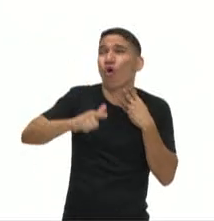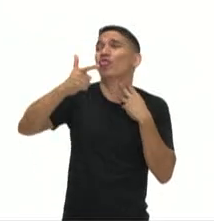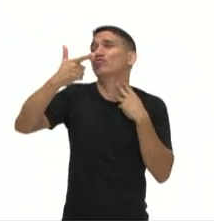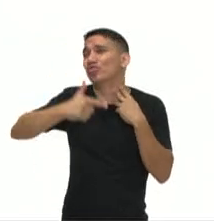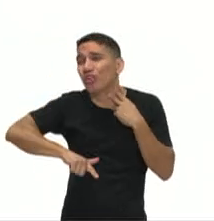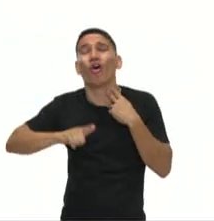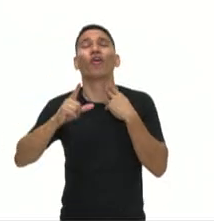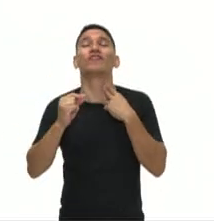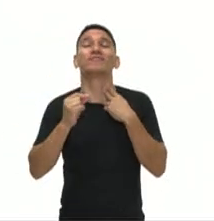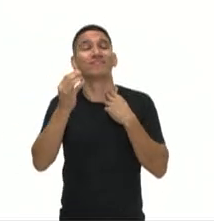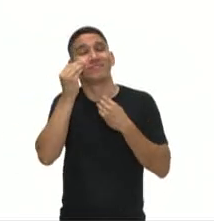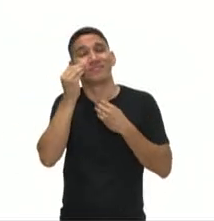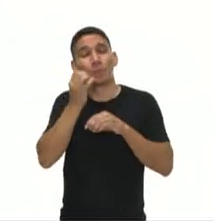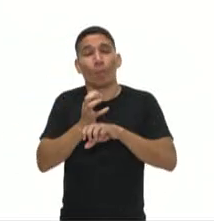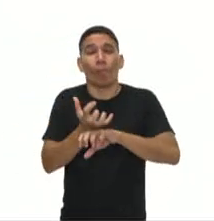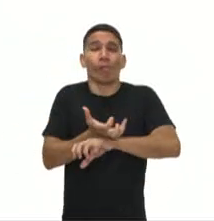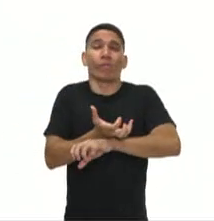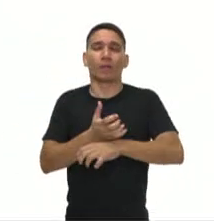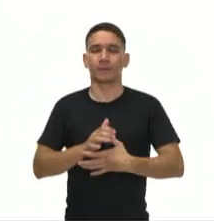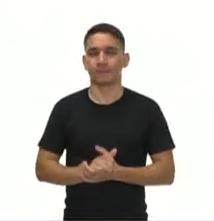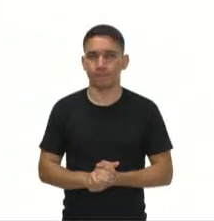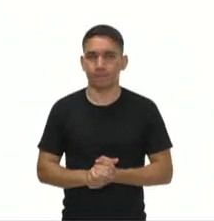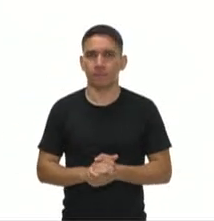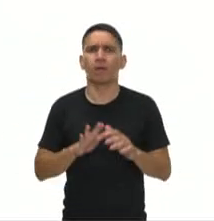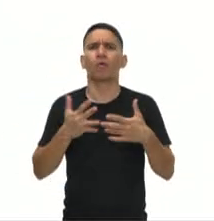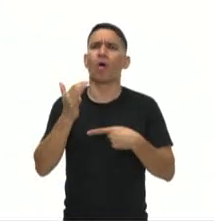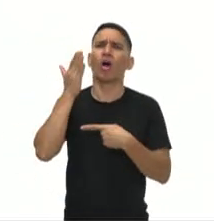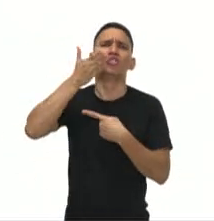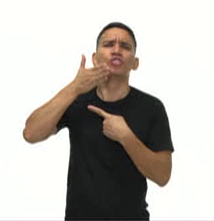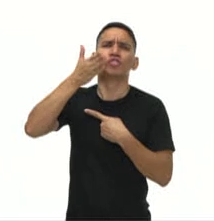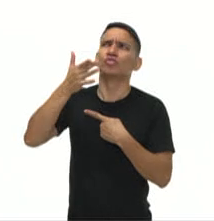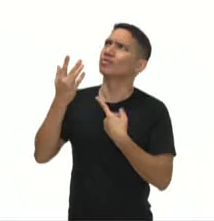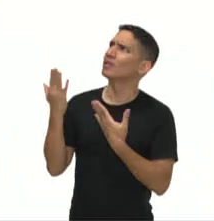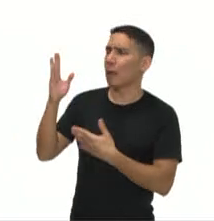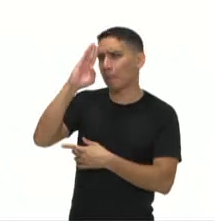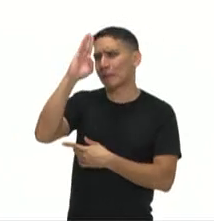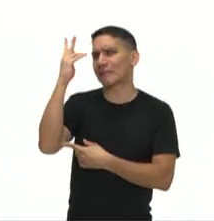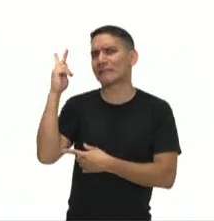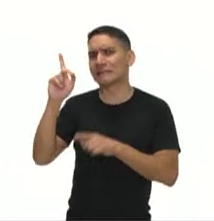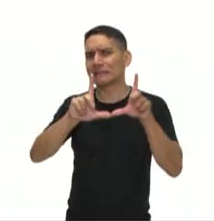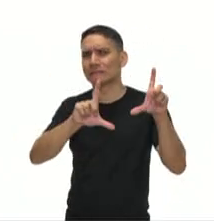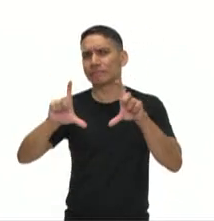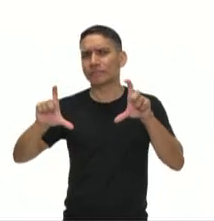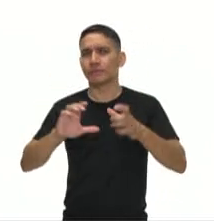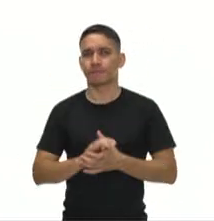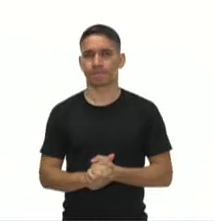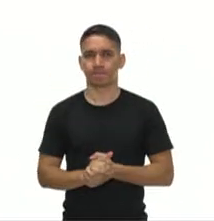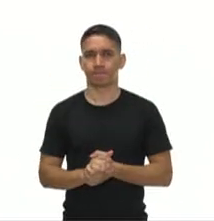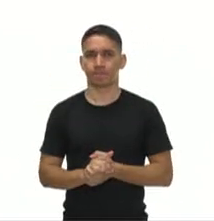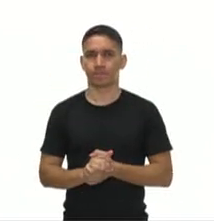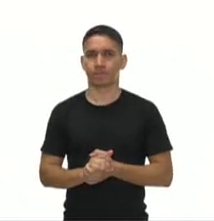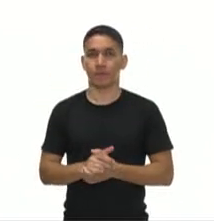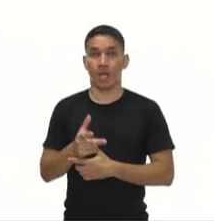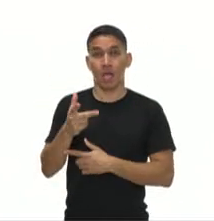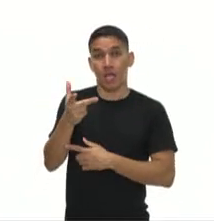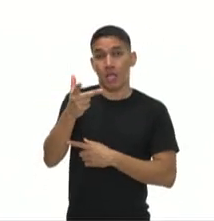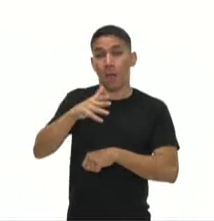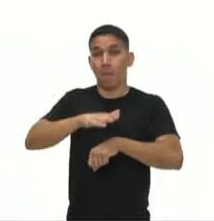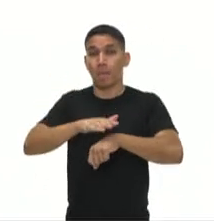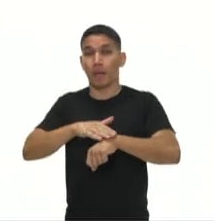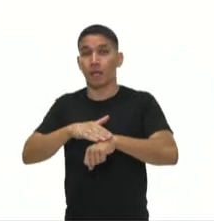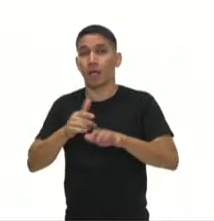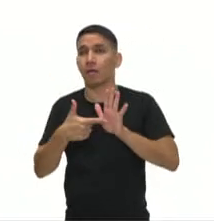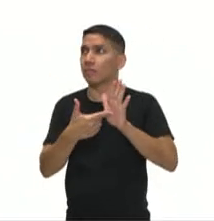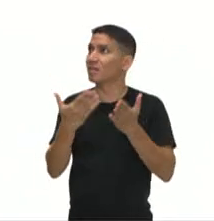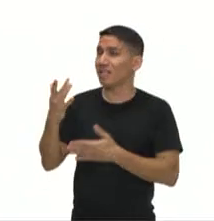mais outra. Qual discurso predomina nesta passagem? No terceiro período recortado acima, tem-se o emprego